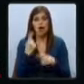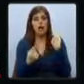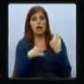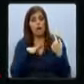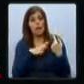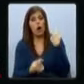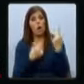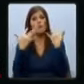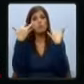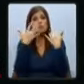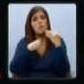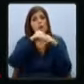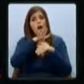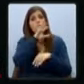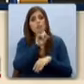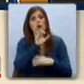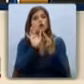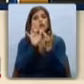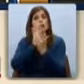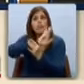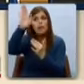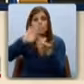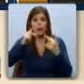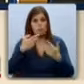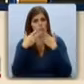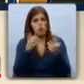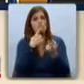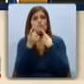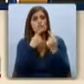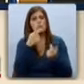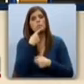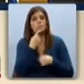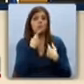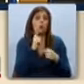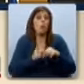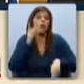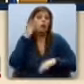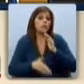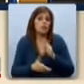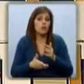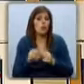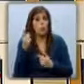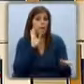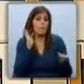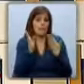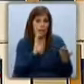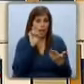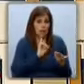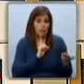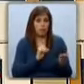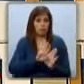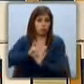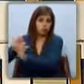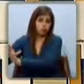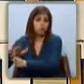adicional dos seus filhos, possam contactar diretamente a Câmara. Já foi aberto o inquérito para apurar o que aconteceu e uma das funcionárias foi